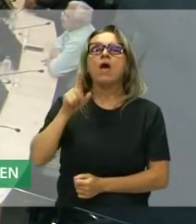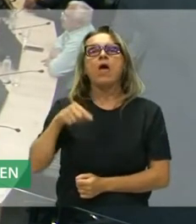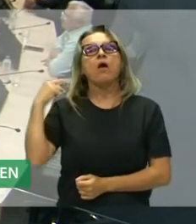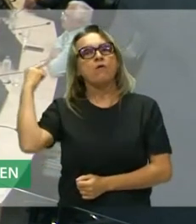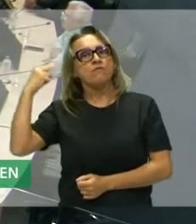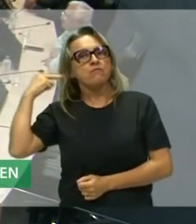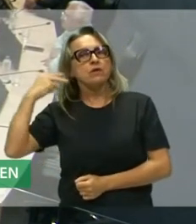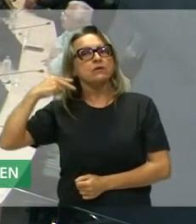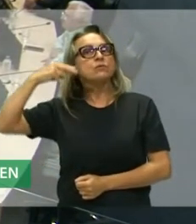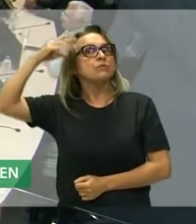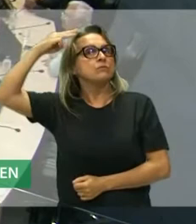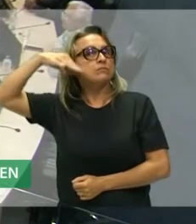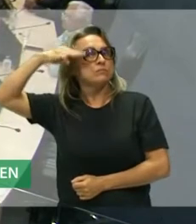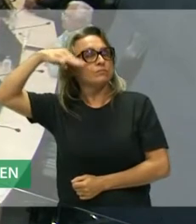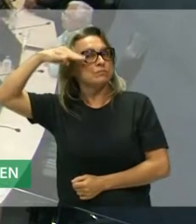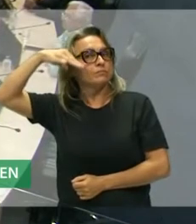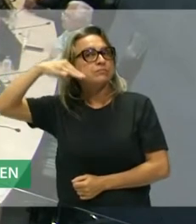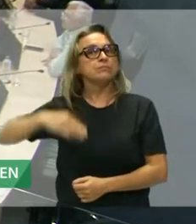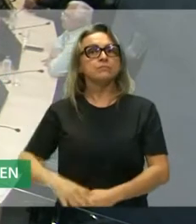Werner,